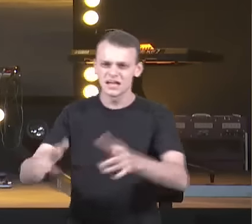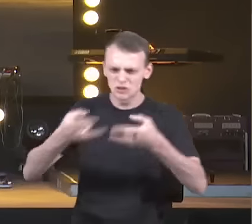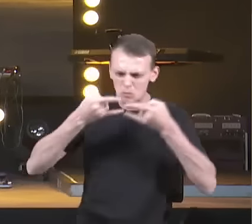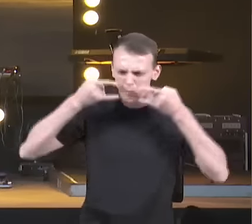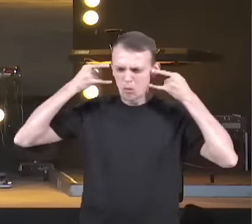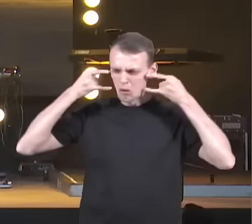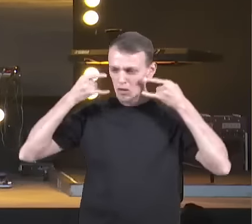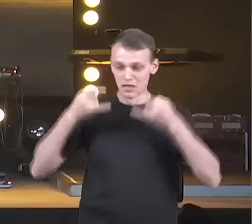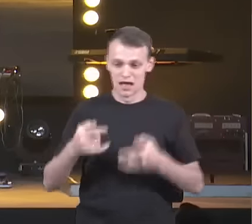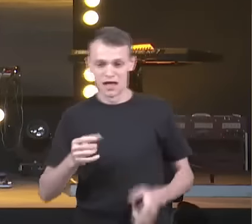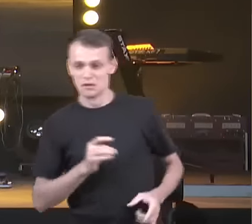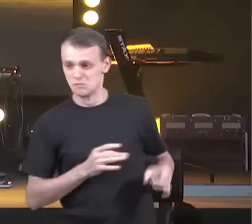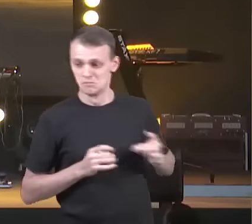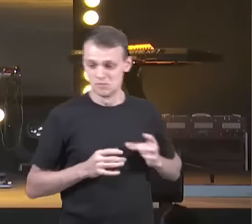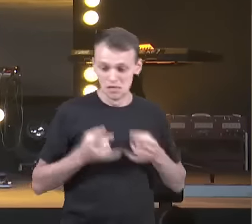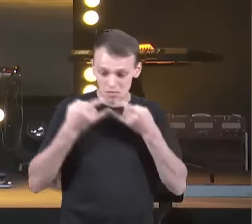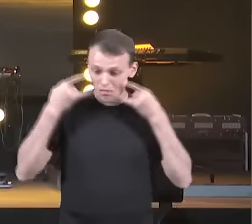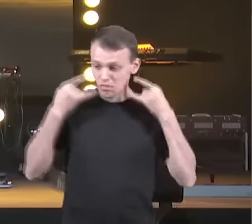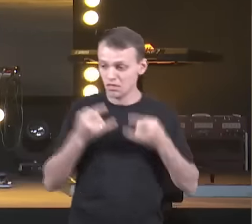oprimir.